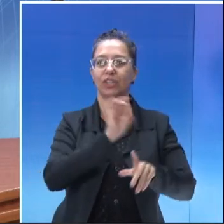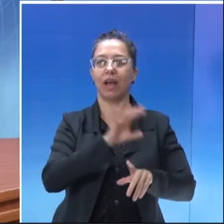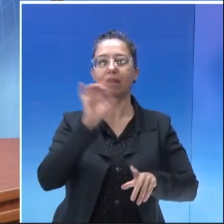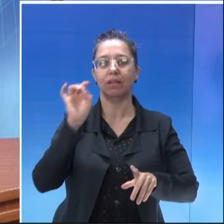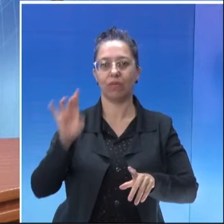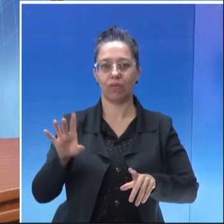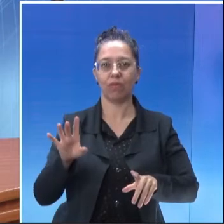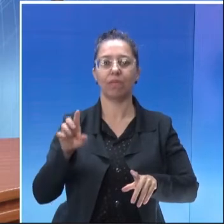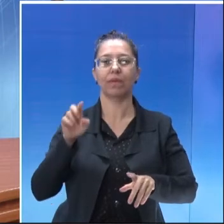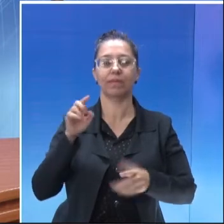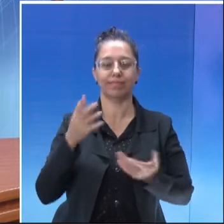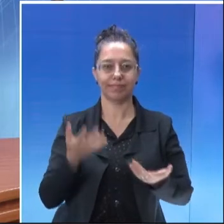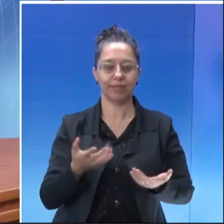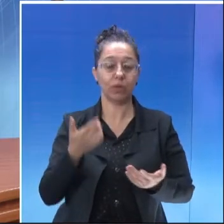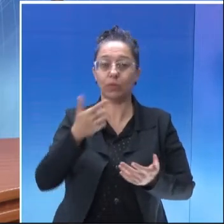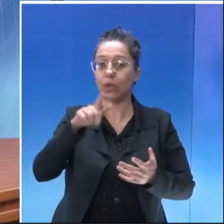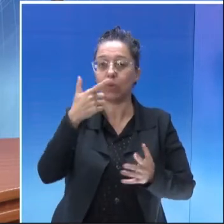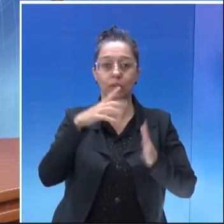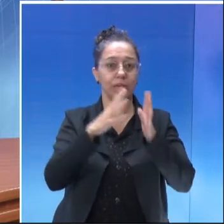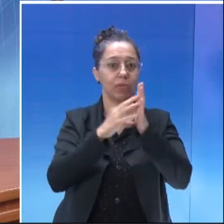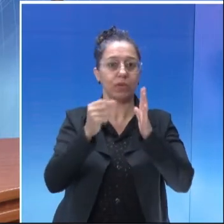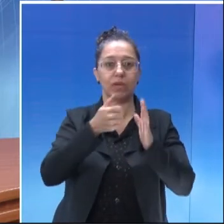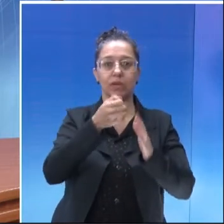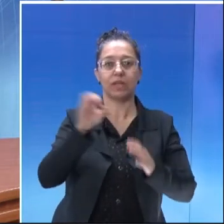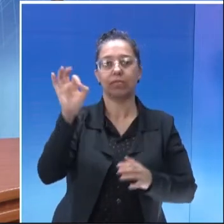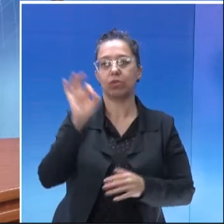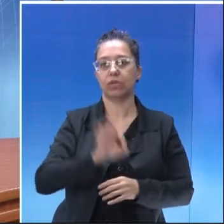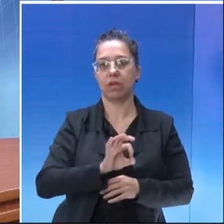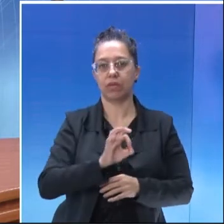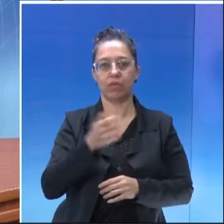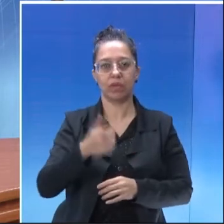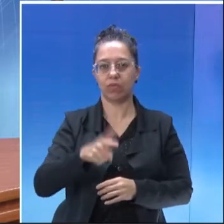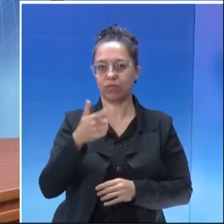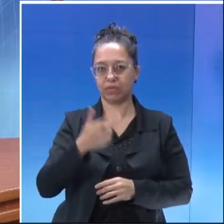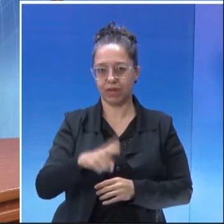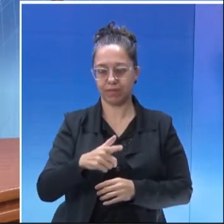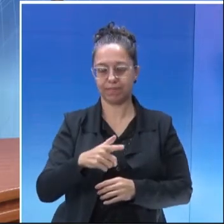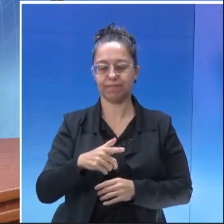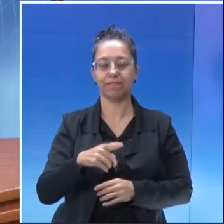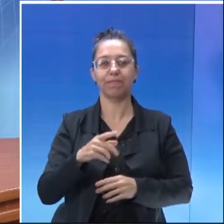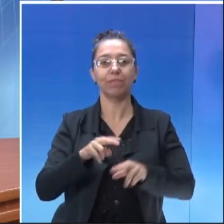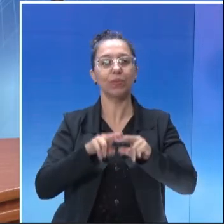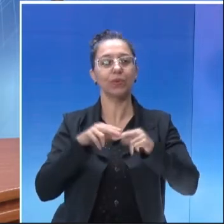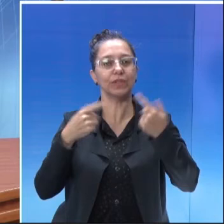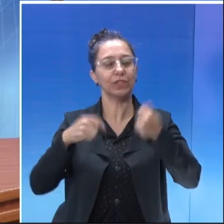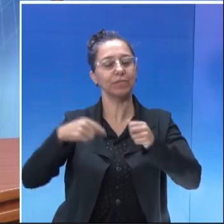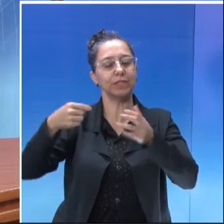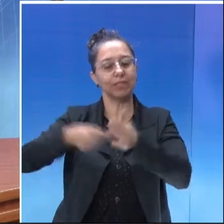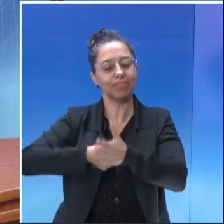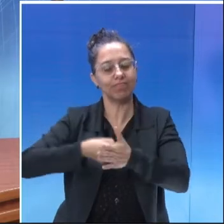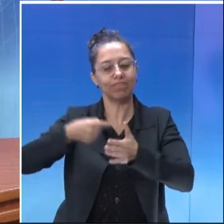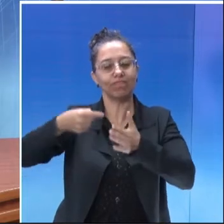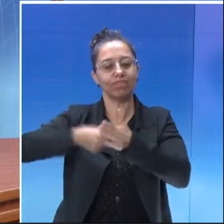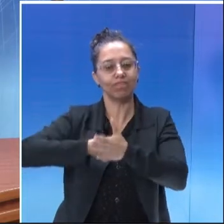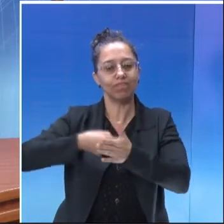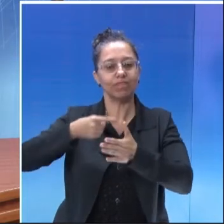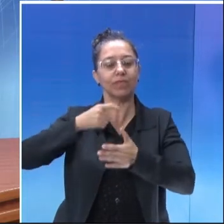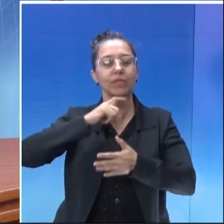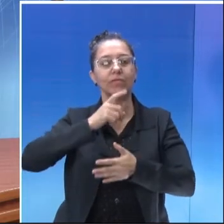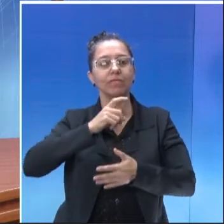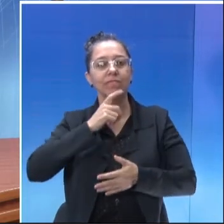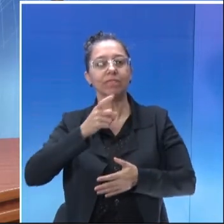Tá? Mas elas são pautadas nisso, não existe um modelo 100%. Nós temos que estar ali sempre nos perguntando, é